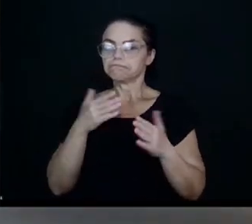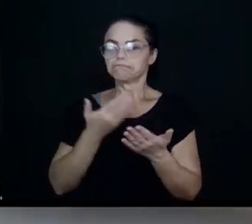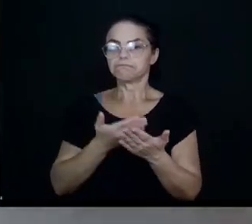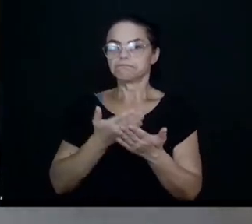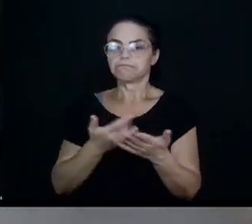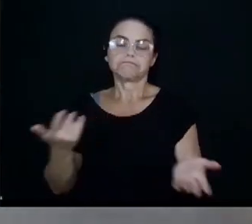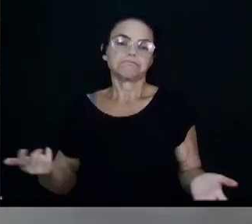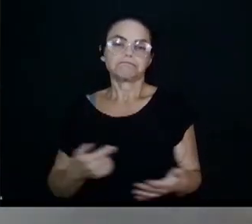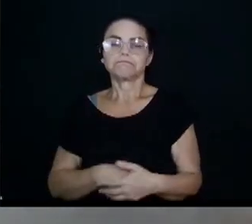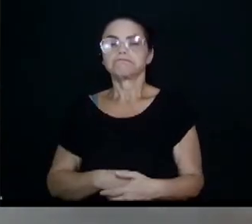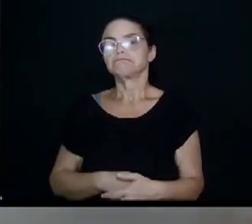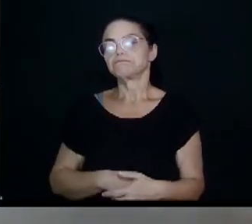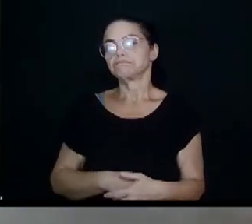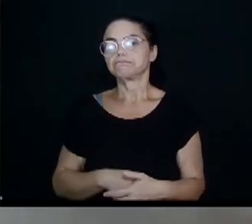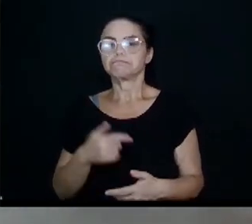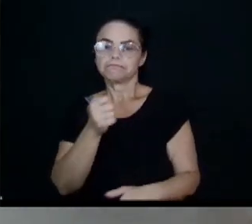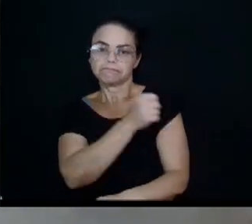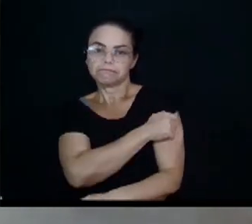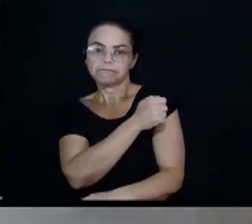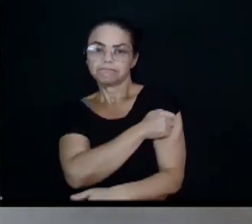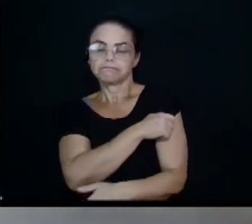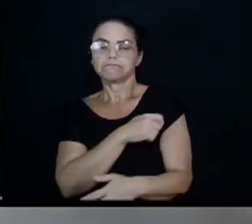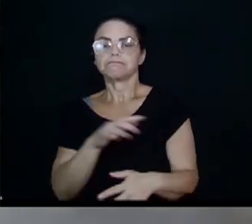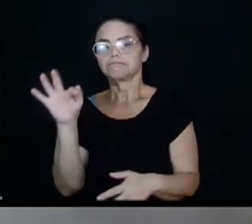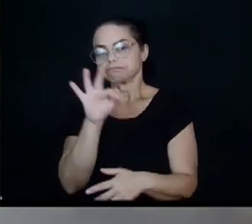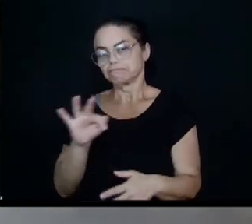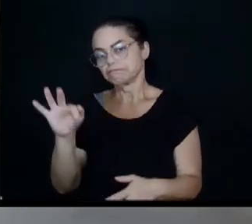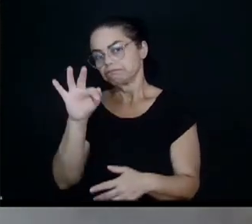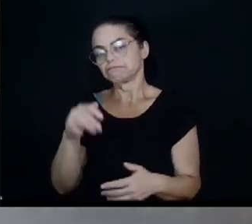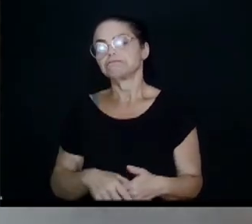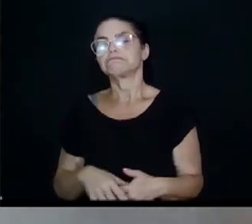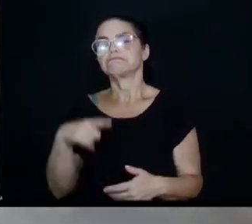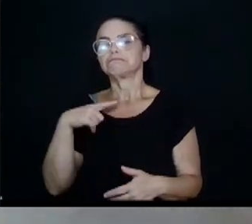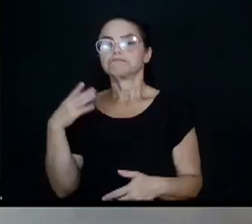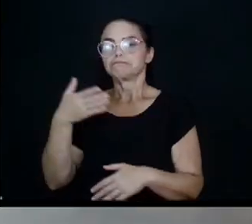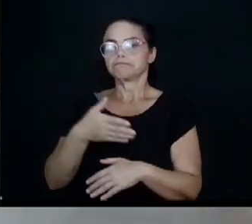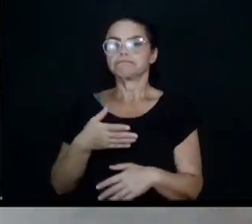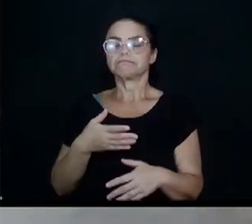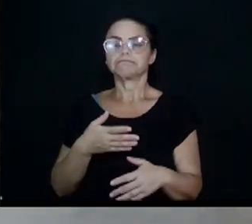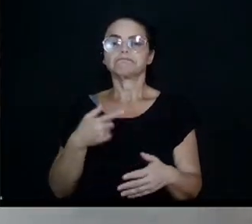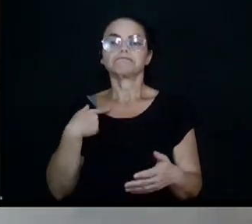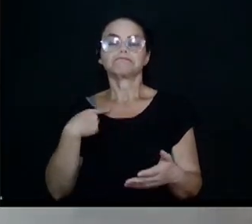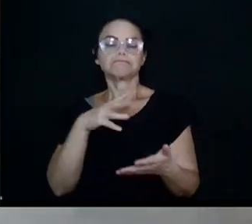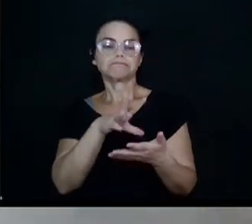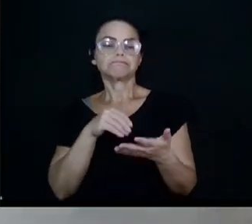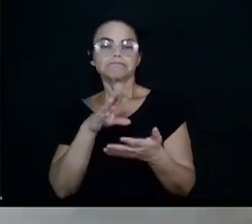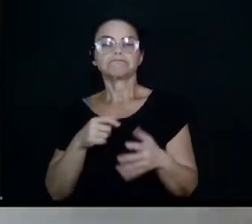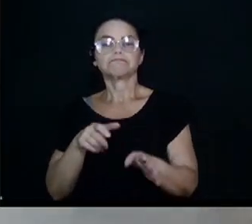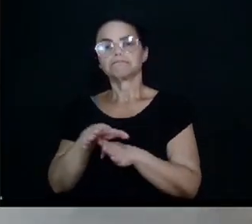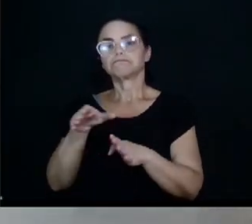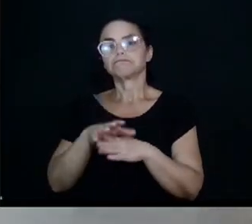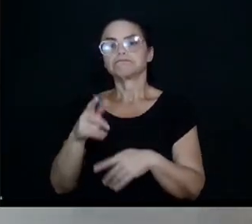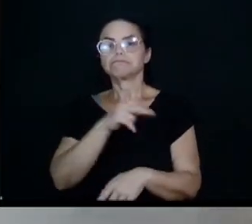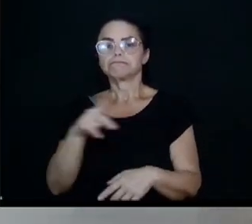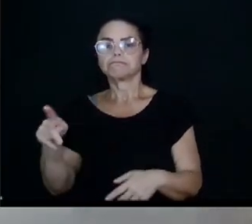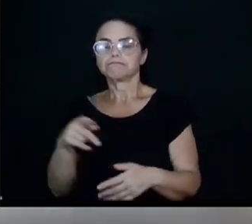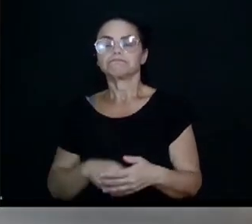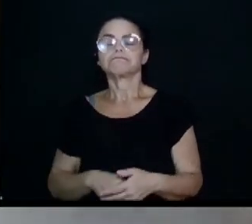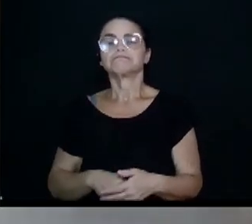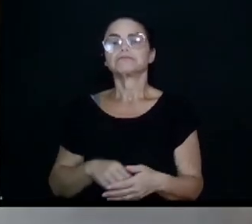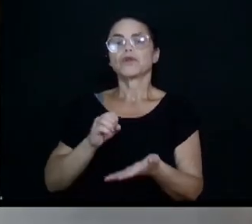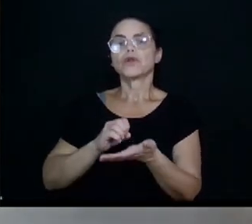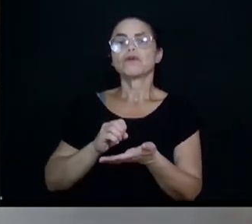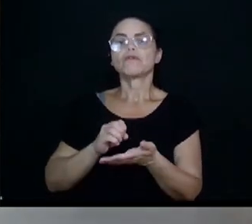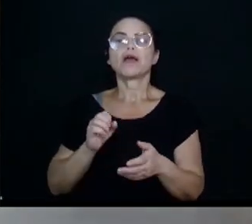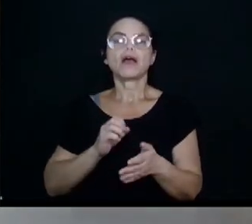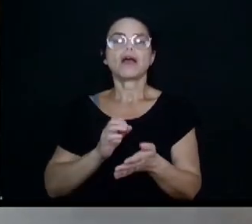ele fez na faculdade terá vindo e vai passar para eles as orientações que foram dadas pelo professor em sala de aula. Então, assim, a amizade